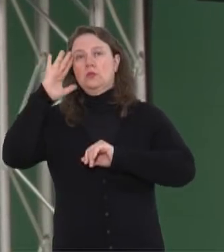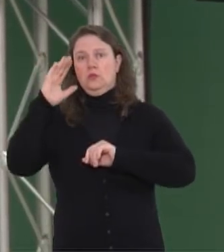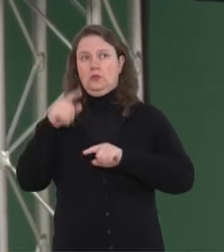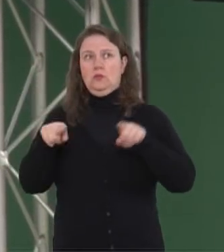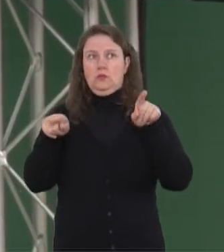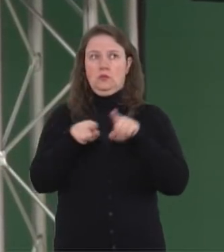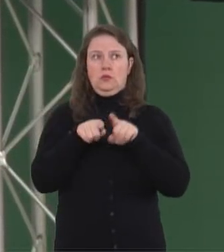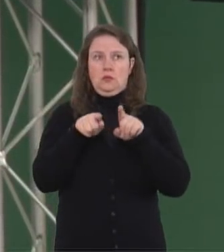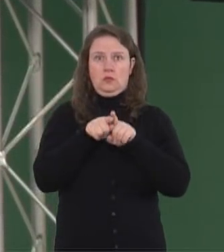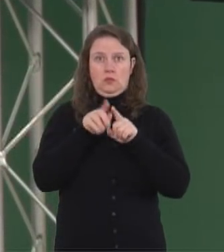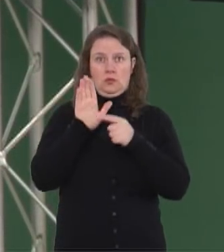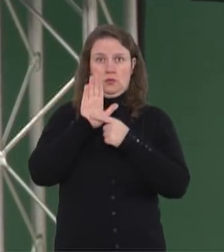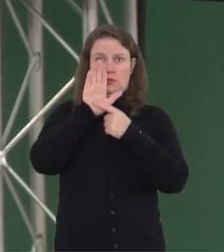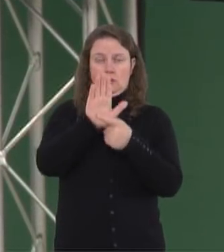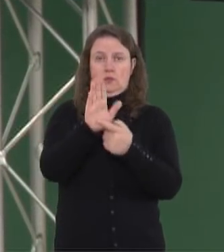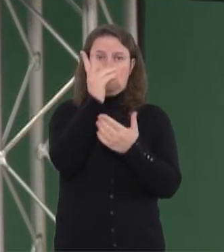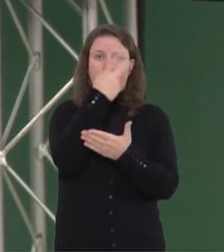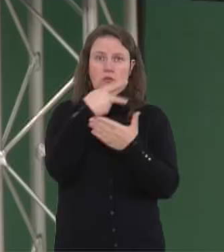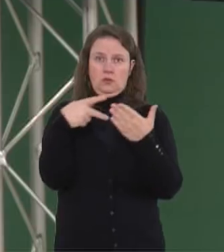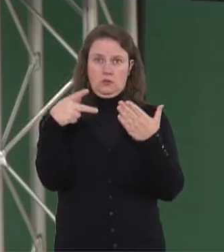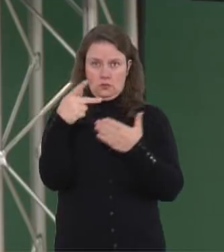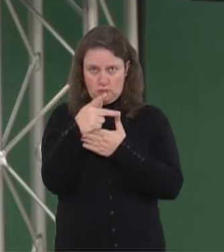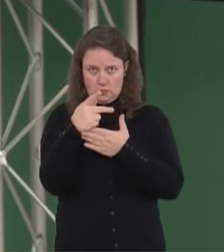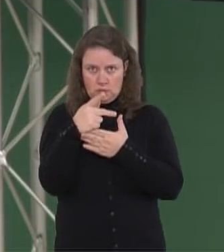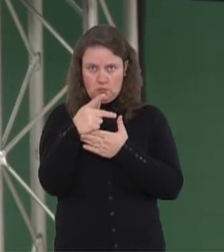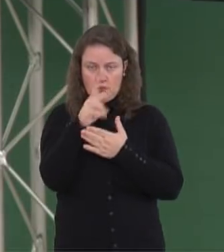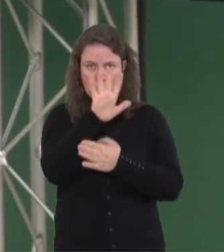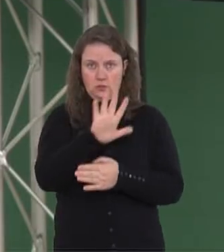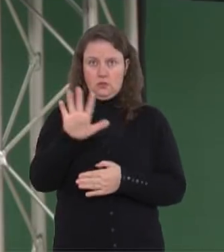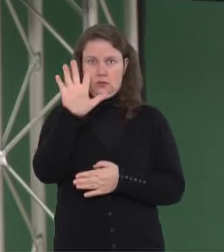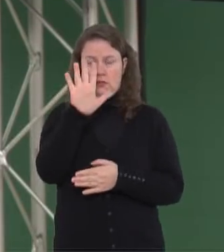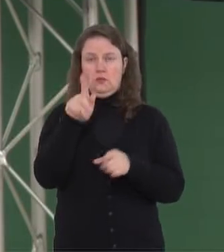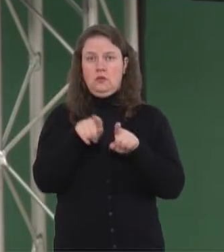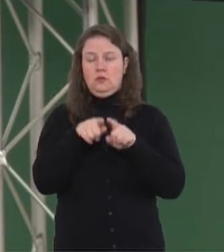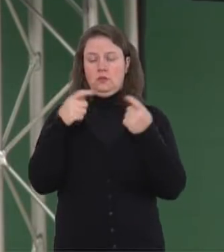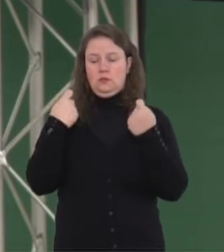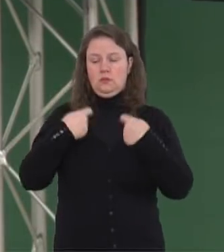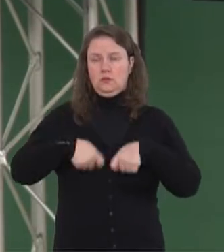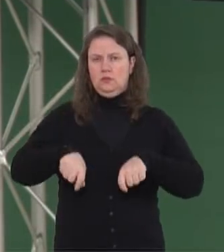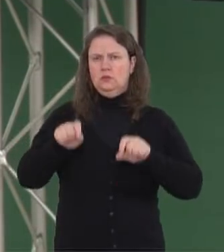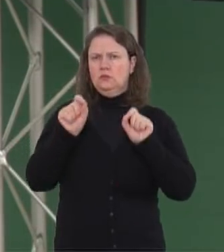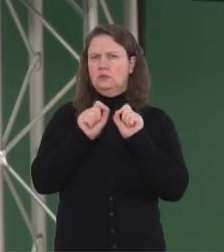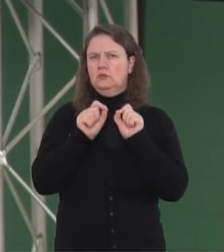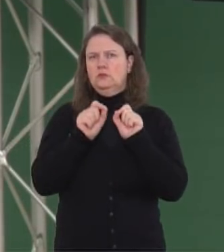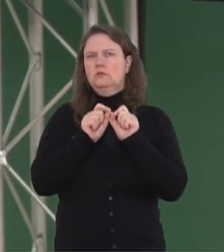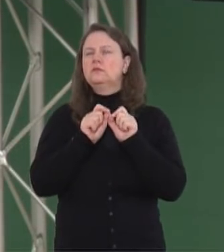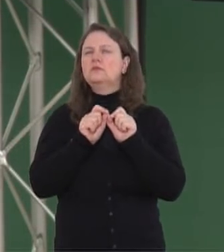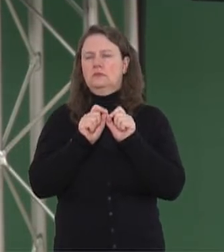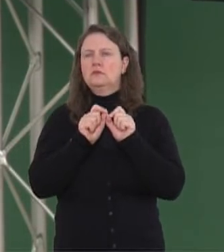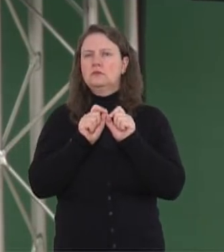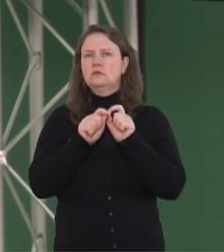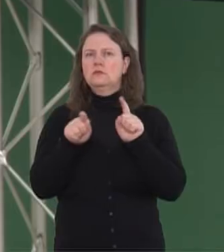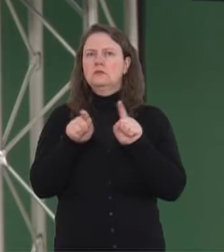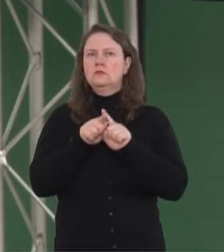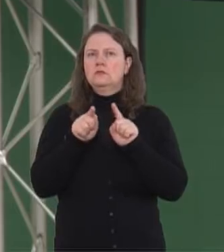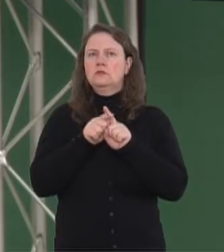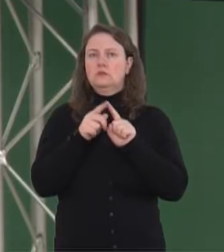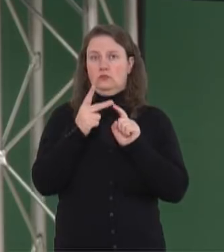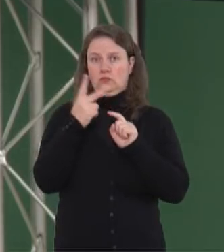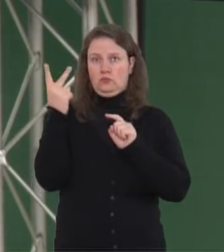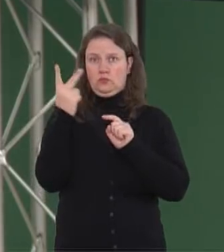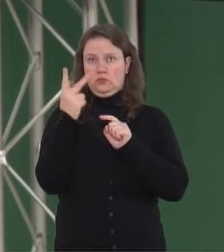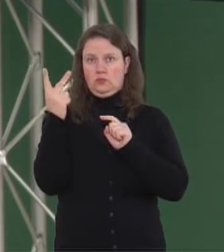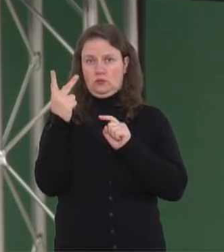no desenho, na imagem, e às vezes eu preciso fazer isso nas duas